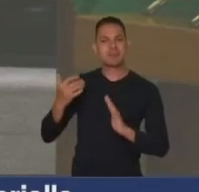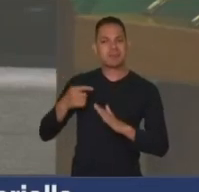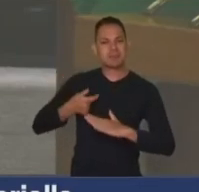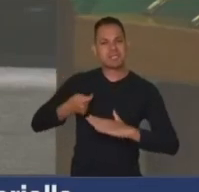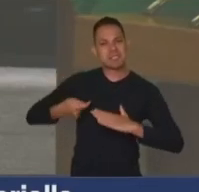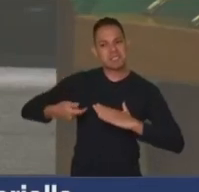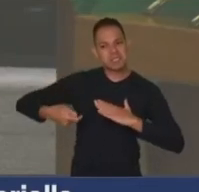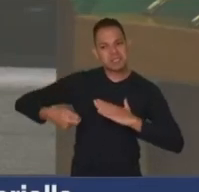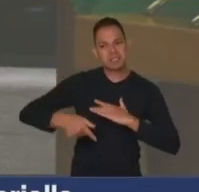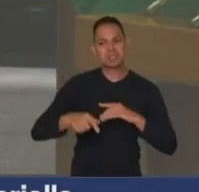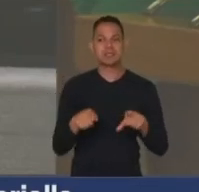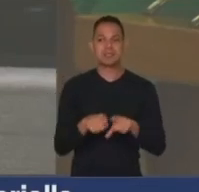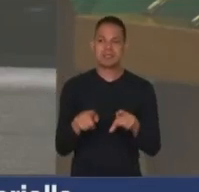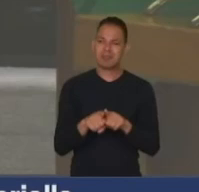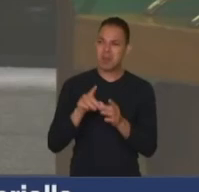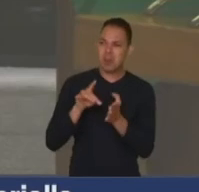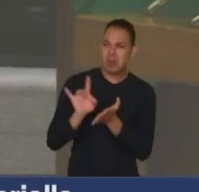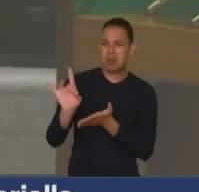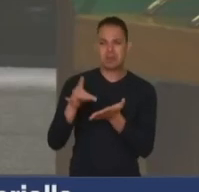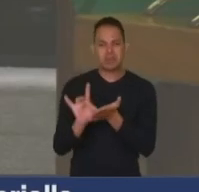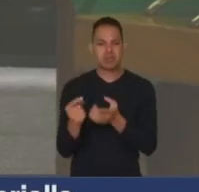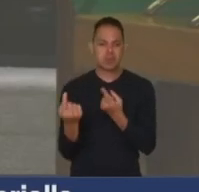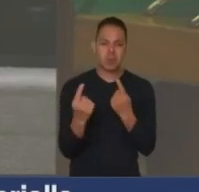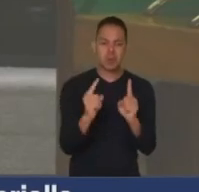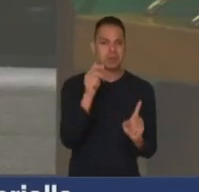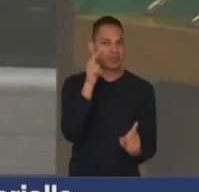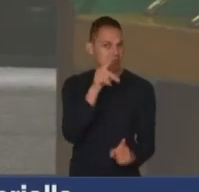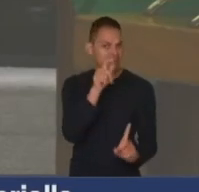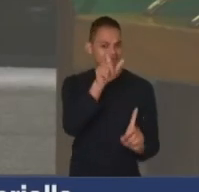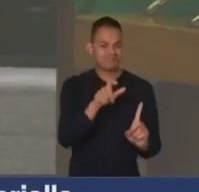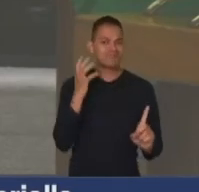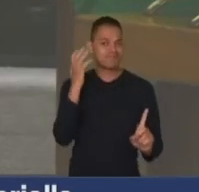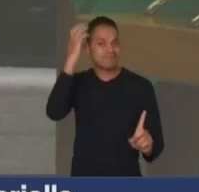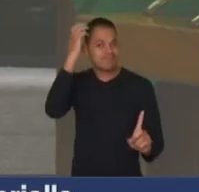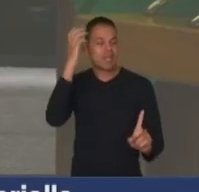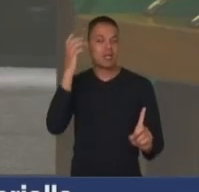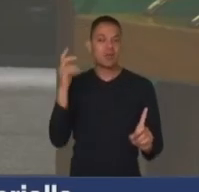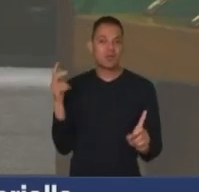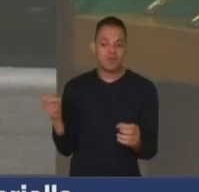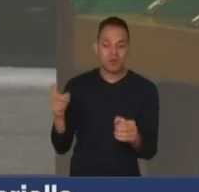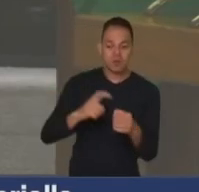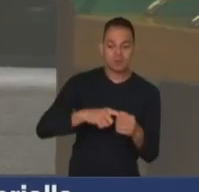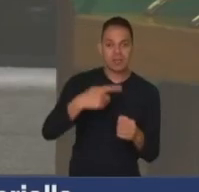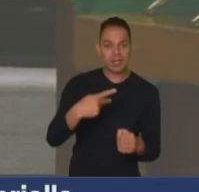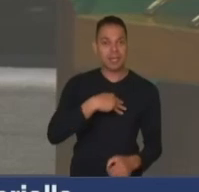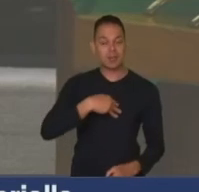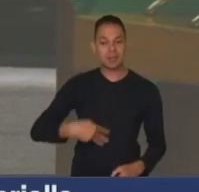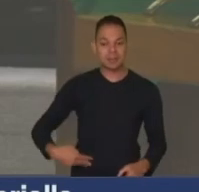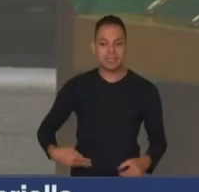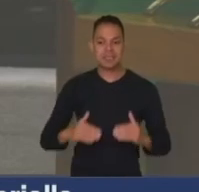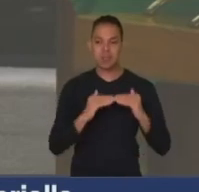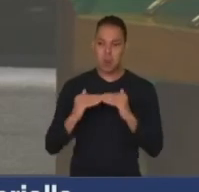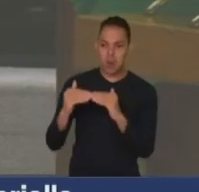também, infelizmente, de muito ódio contra a memória da minha irmã, e voltar aqui enquanto ministro de Estado da Igualdade Racial,